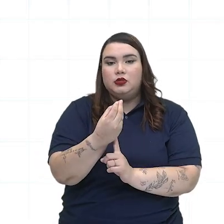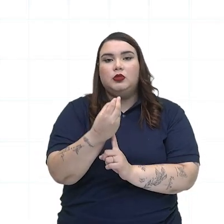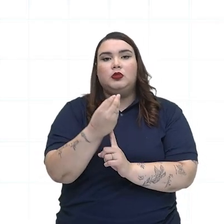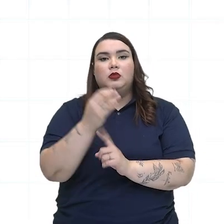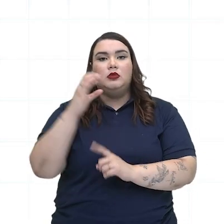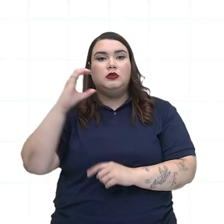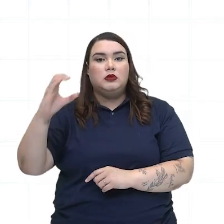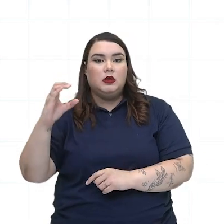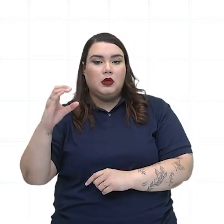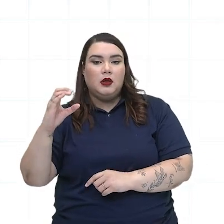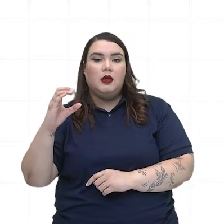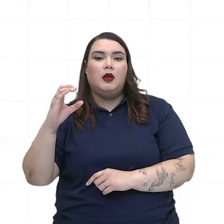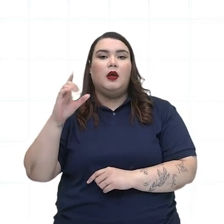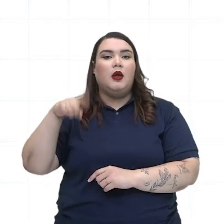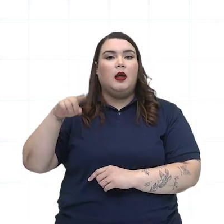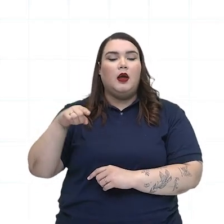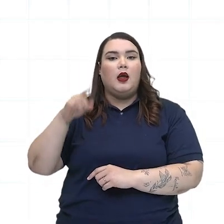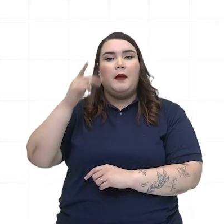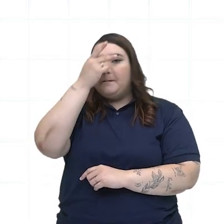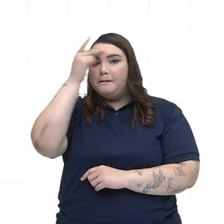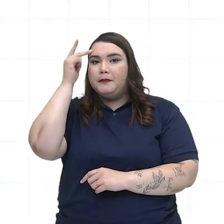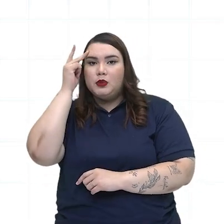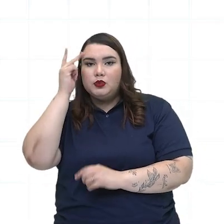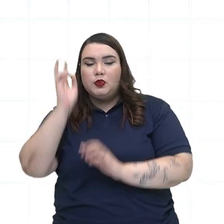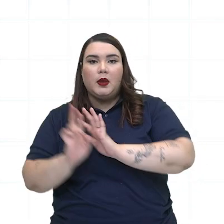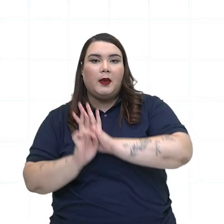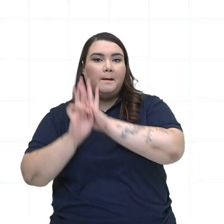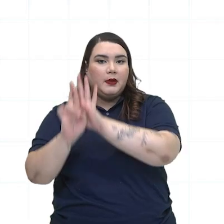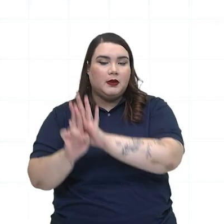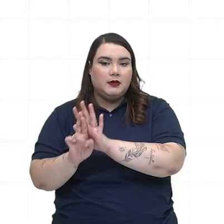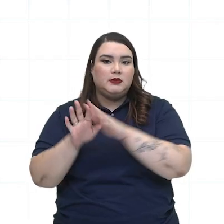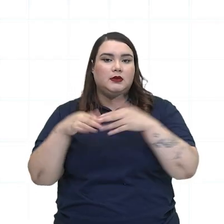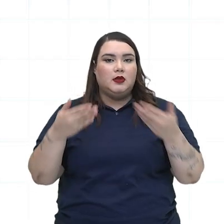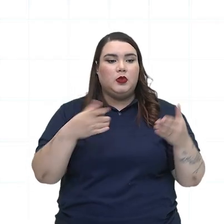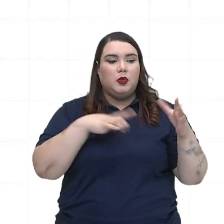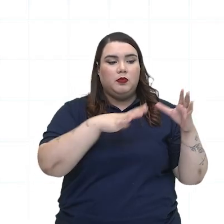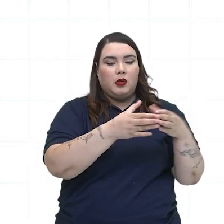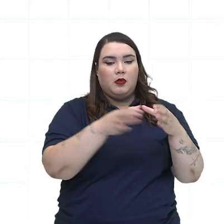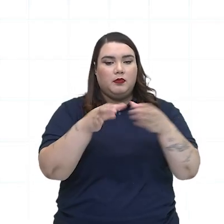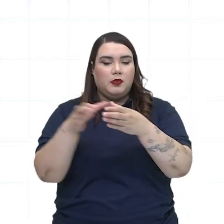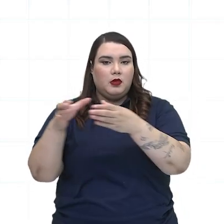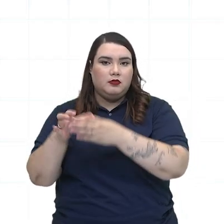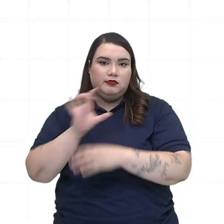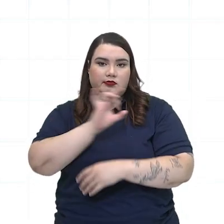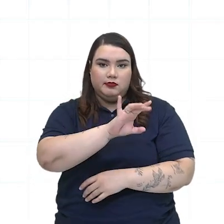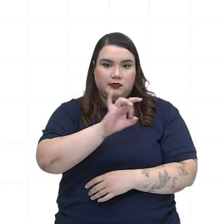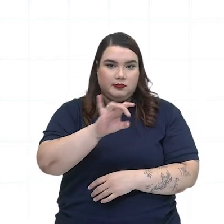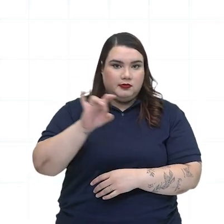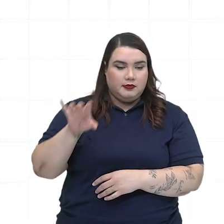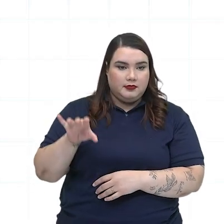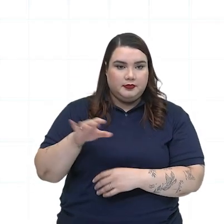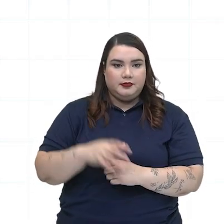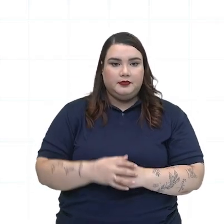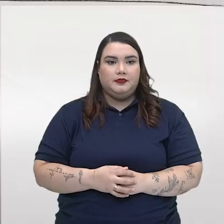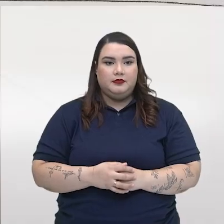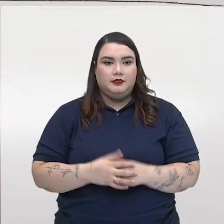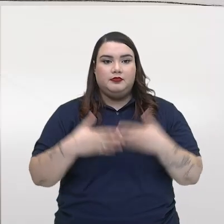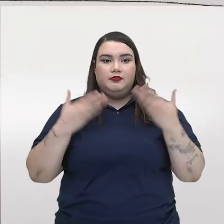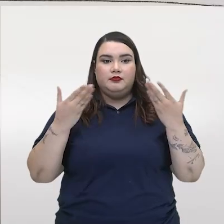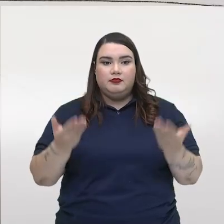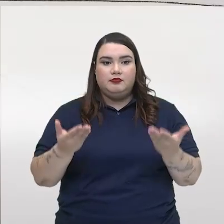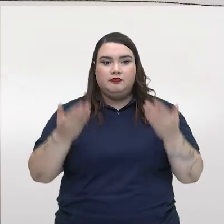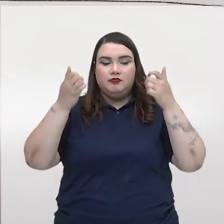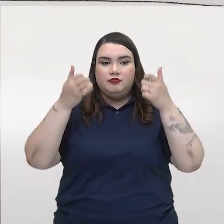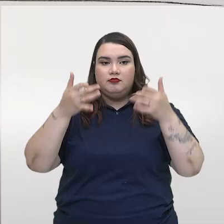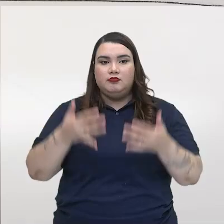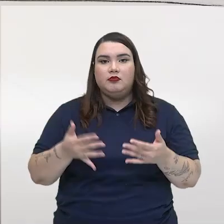são os artistas. Aí a gente fala sobre os itens individuais. E falando sobre item, vamos relembrar aqui